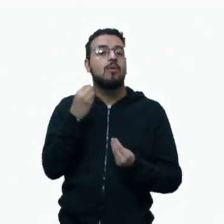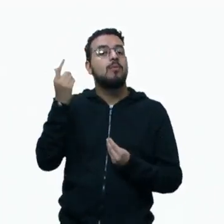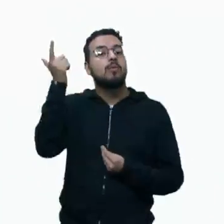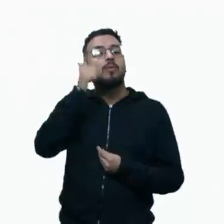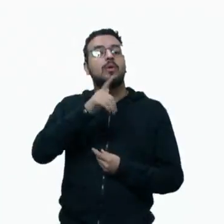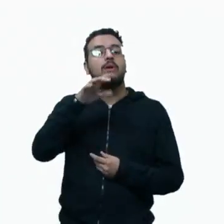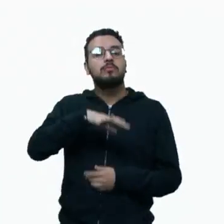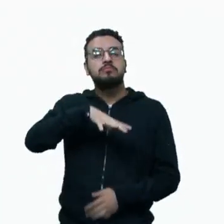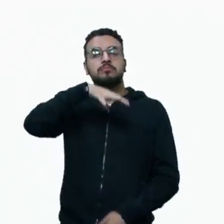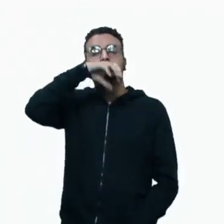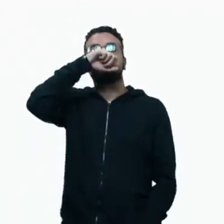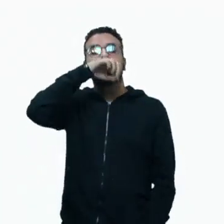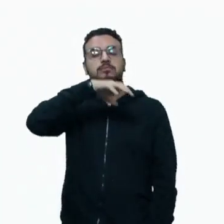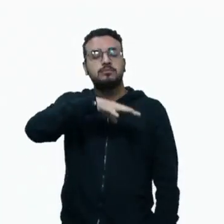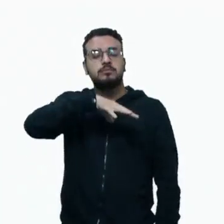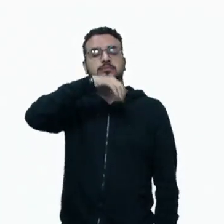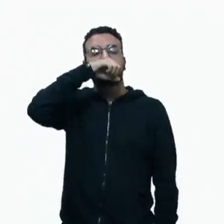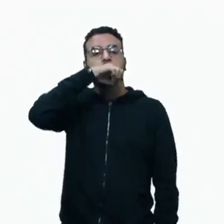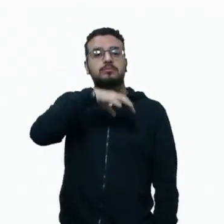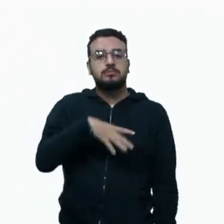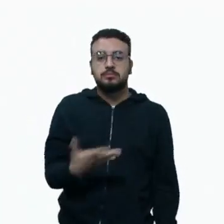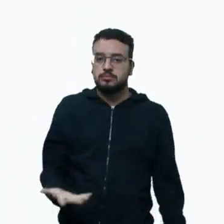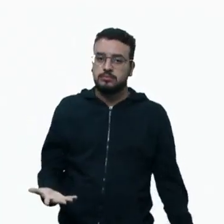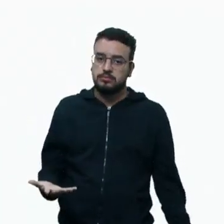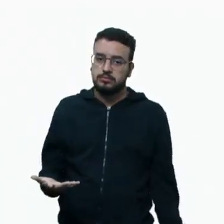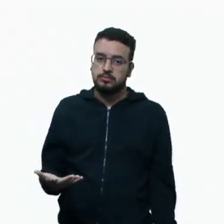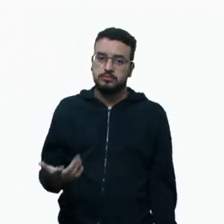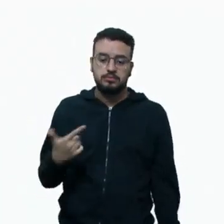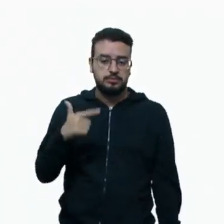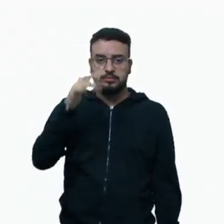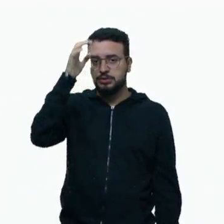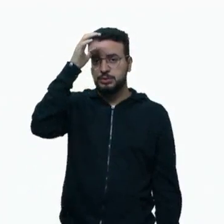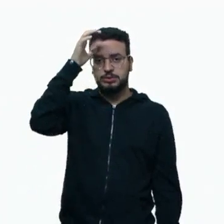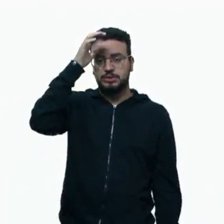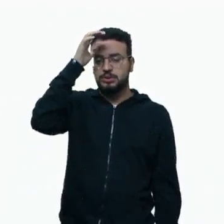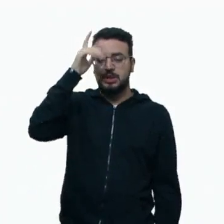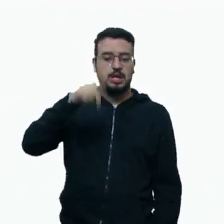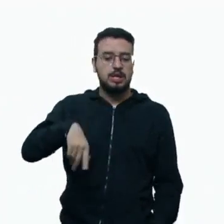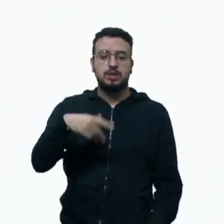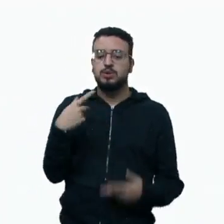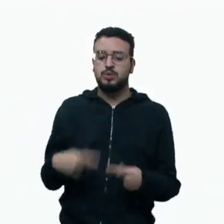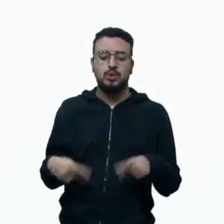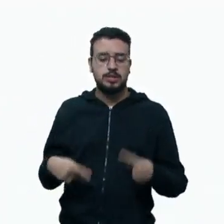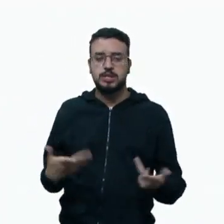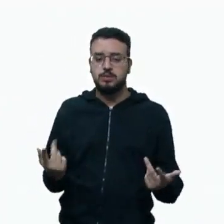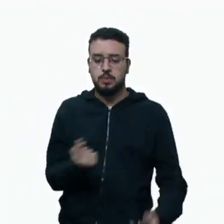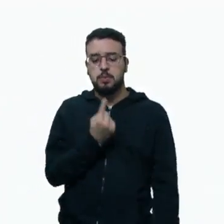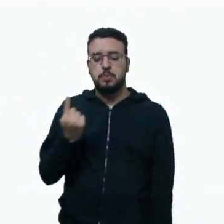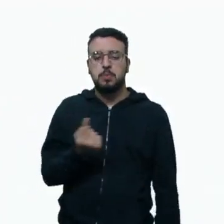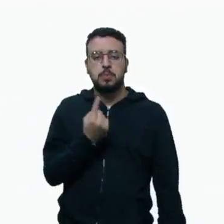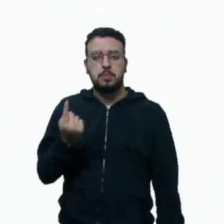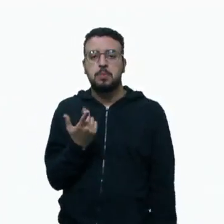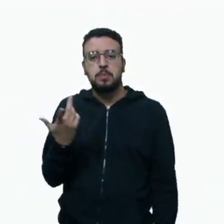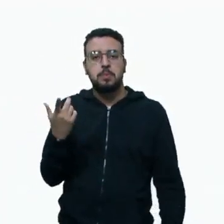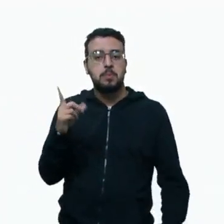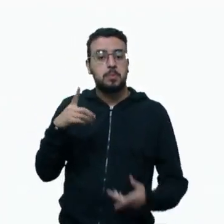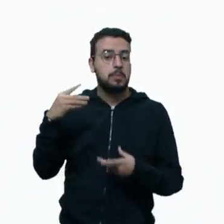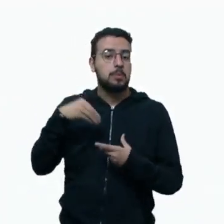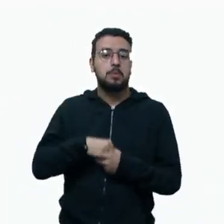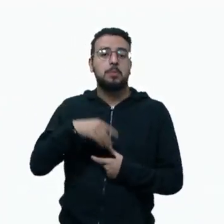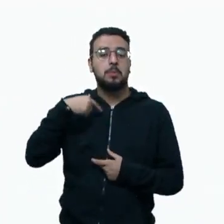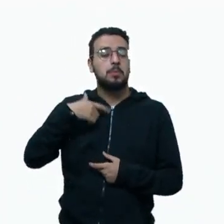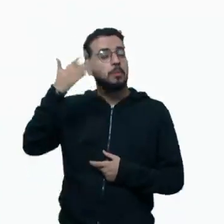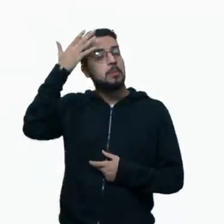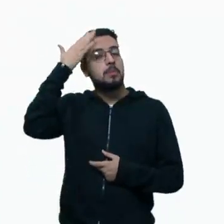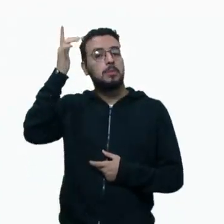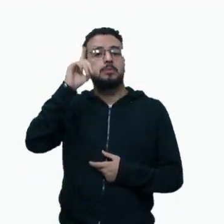da sua respiração? Você não tem a consciência. Isso age. Você tem alguém que regula essa ação, principalmente nos músculos